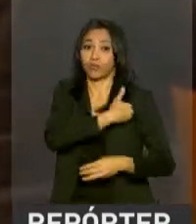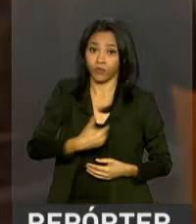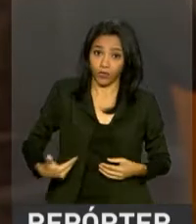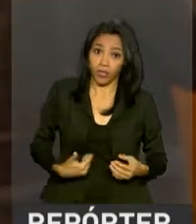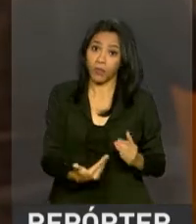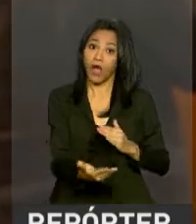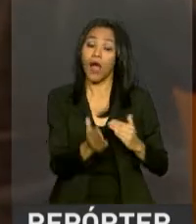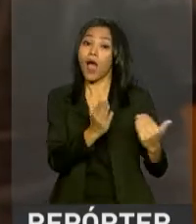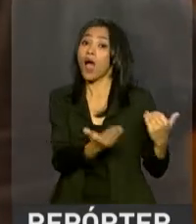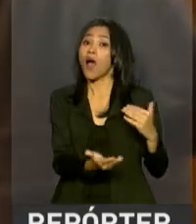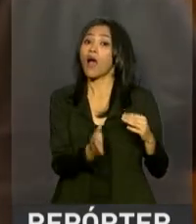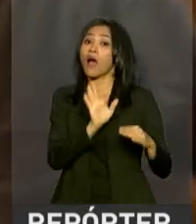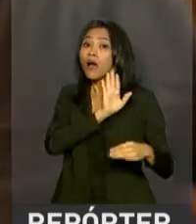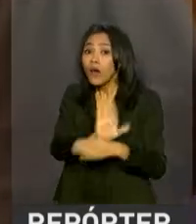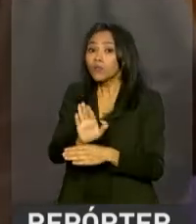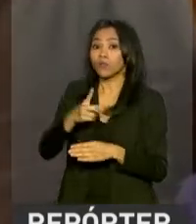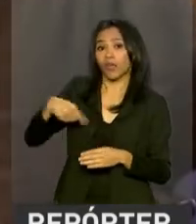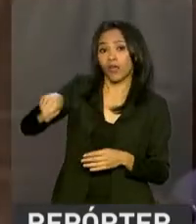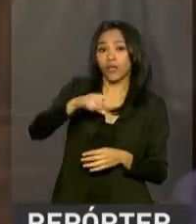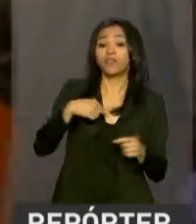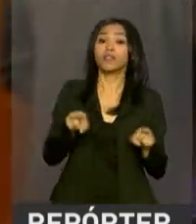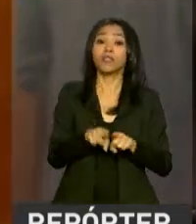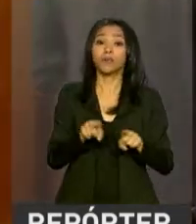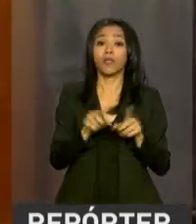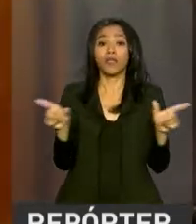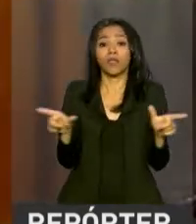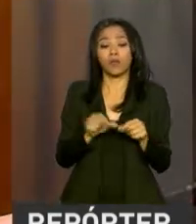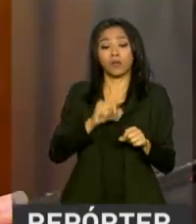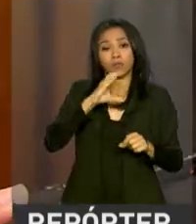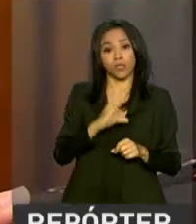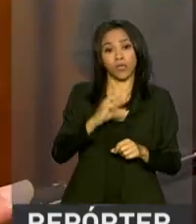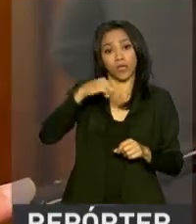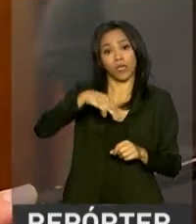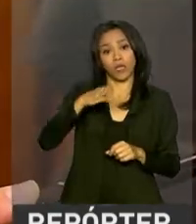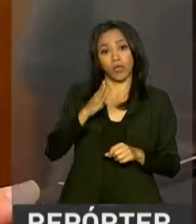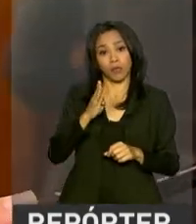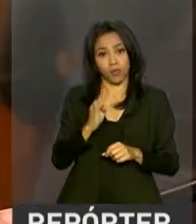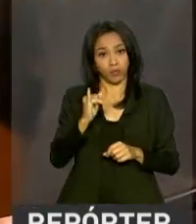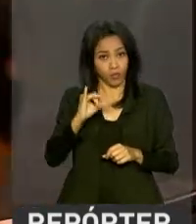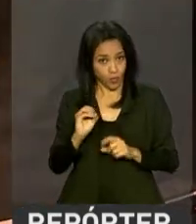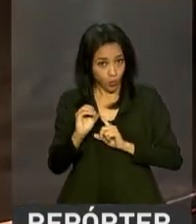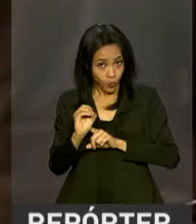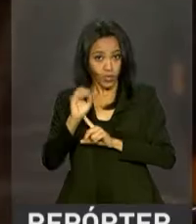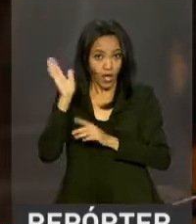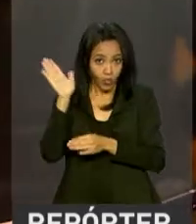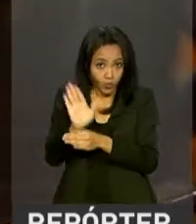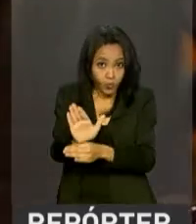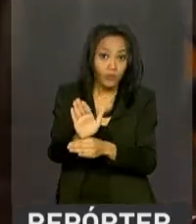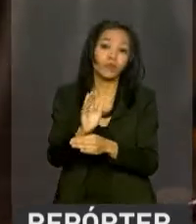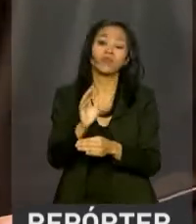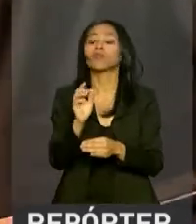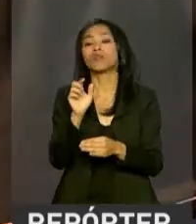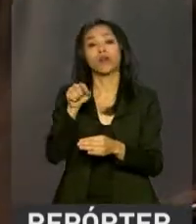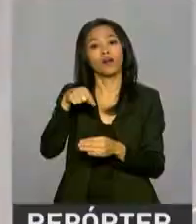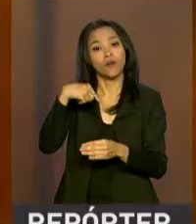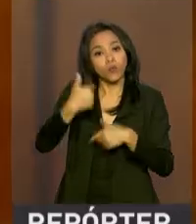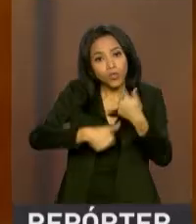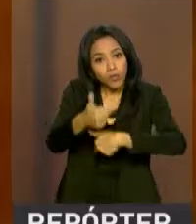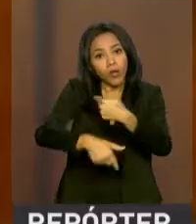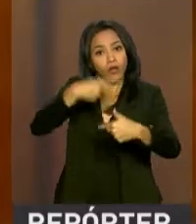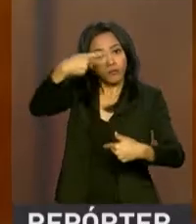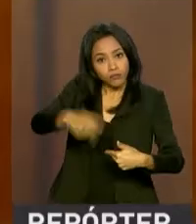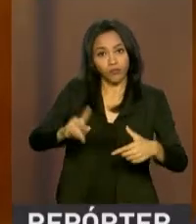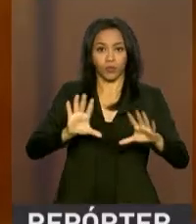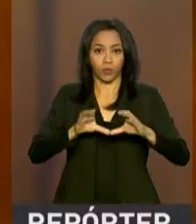facilitar a vida dos lib o que é o órgão que precisa da resposta para a comunidade e ficar acompanhando e principalmente a nossa é